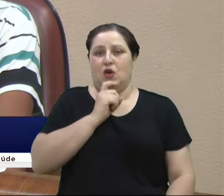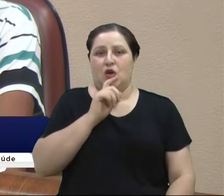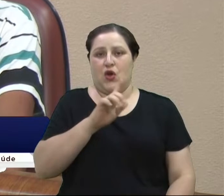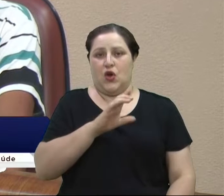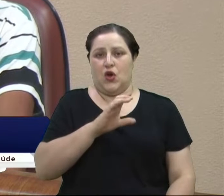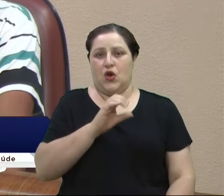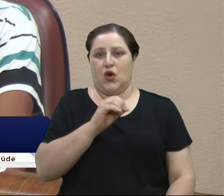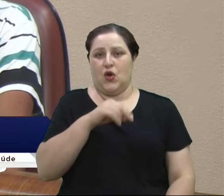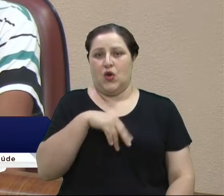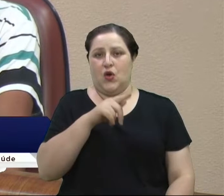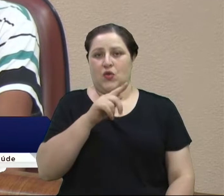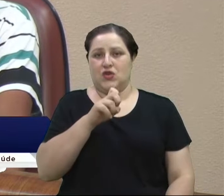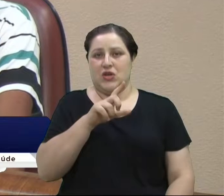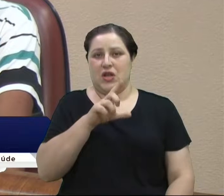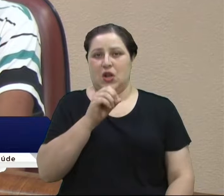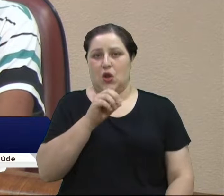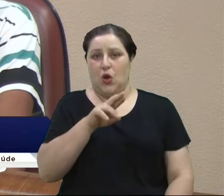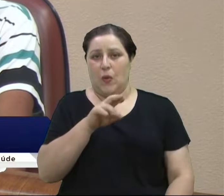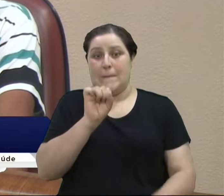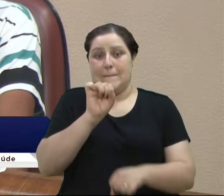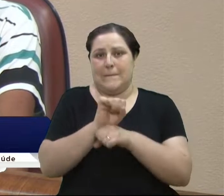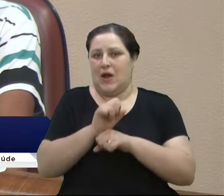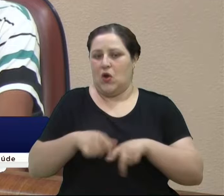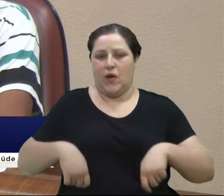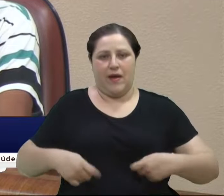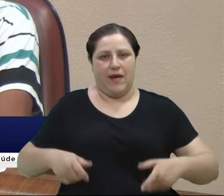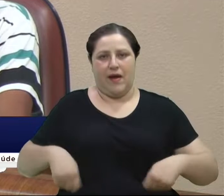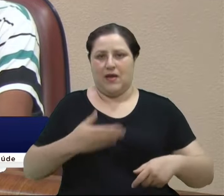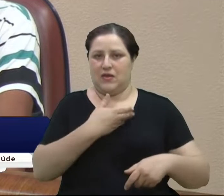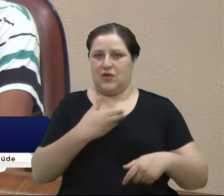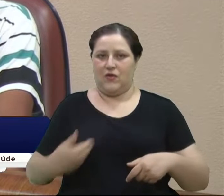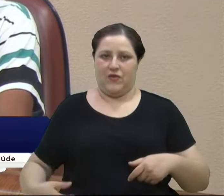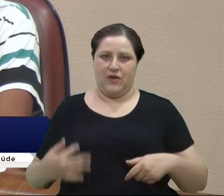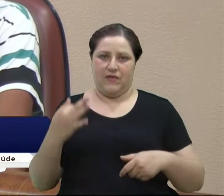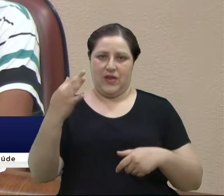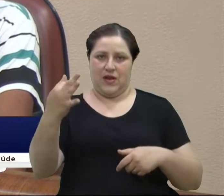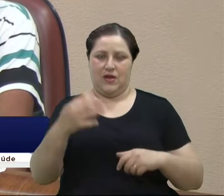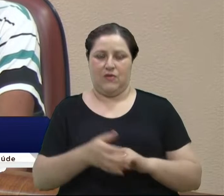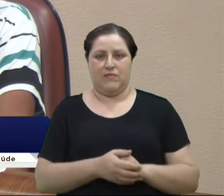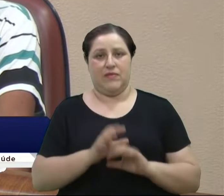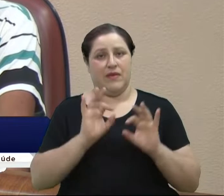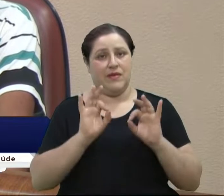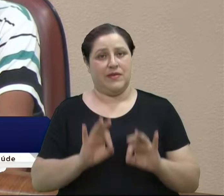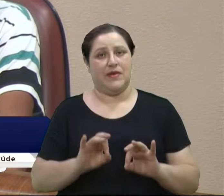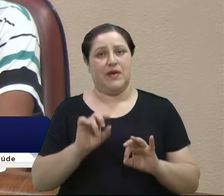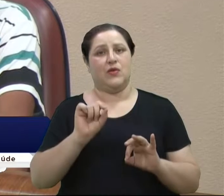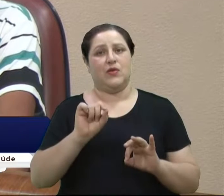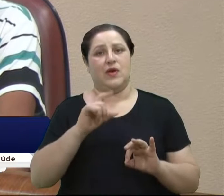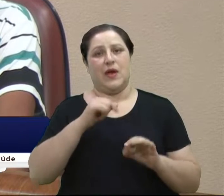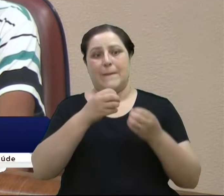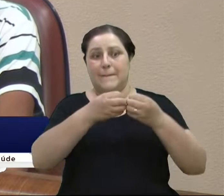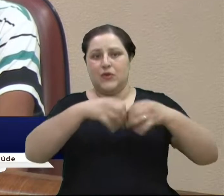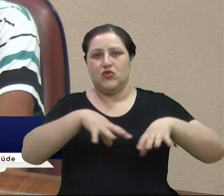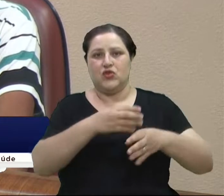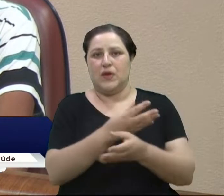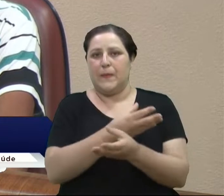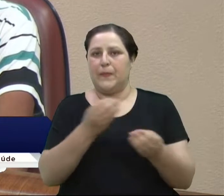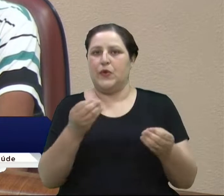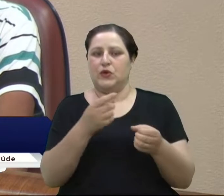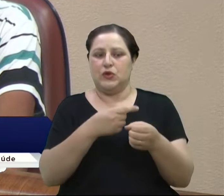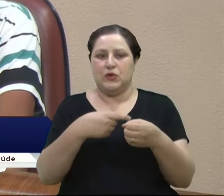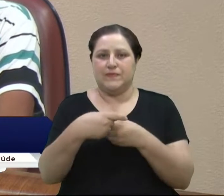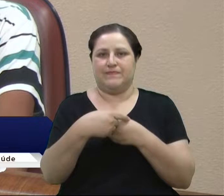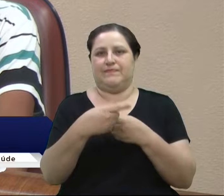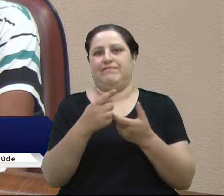congelou os gastos públicos. Isso, com certeza, né, é o que prejudicou muitos municípios, muitos os